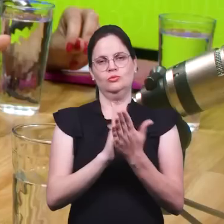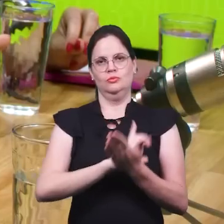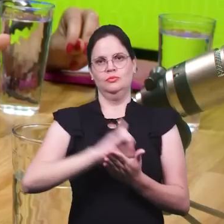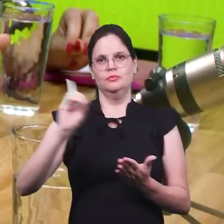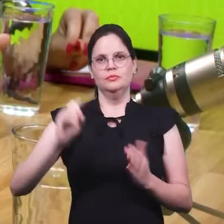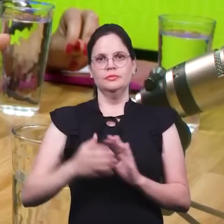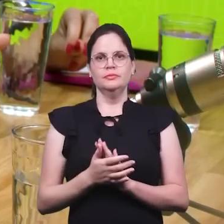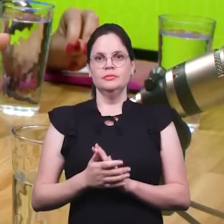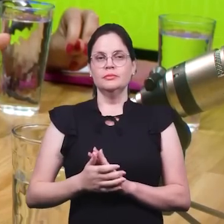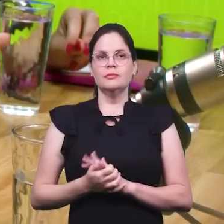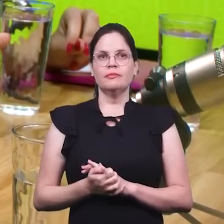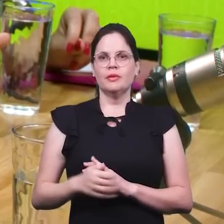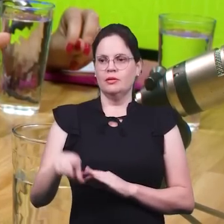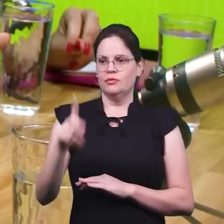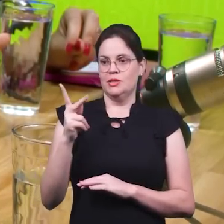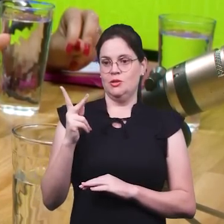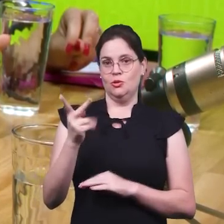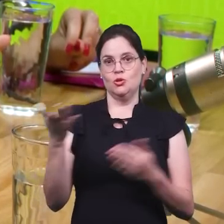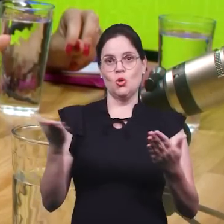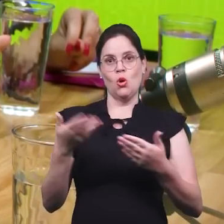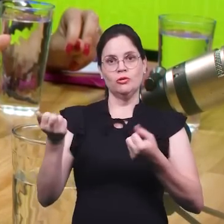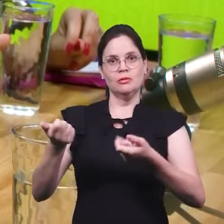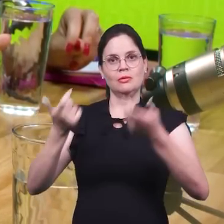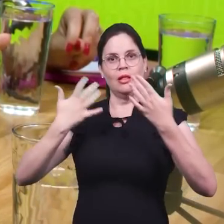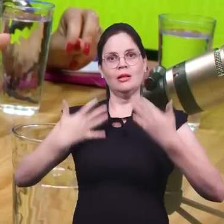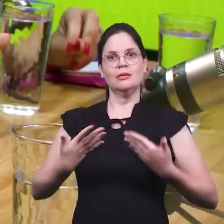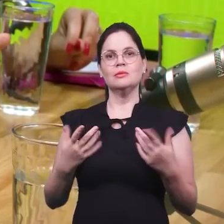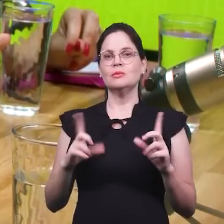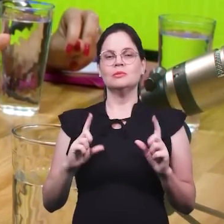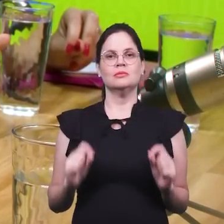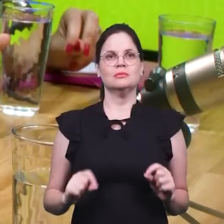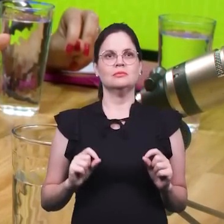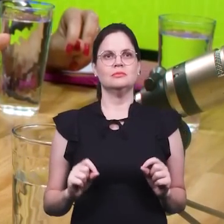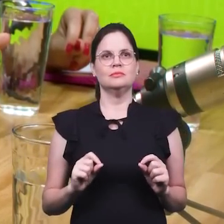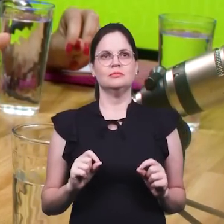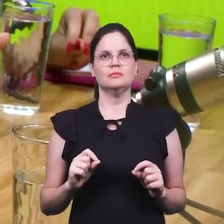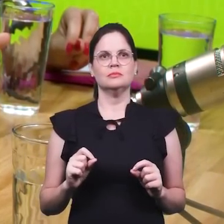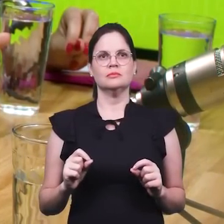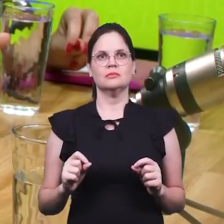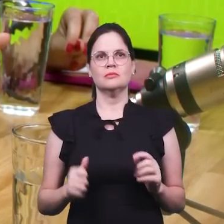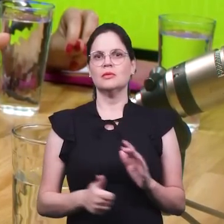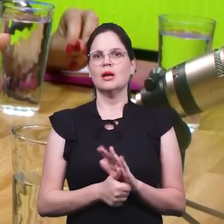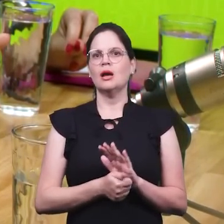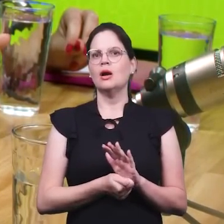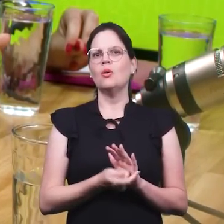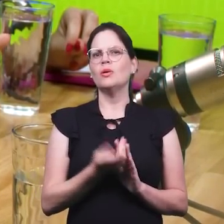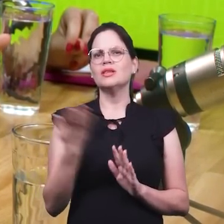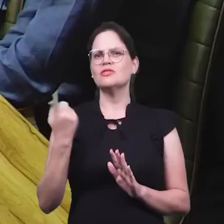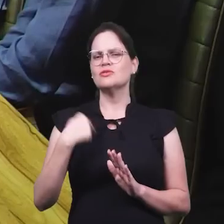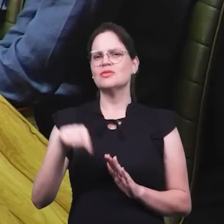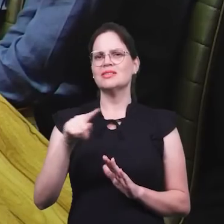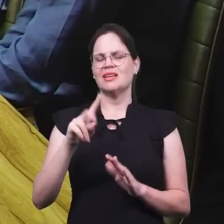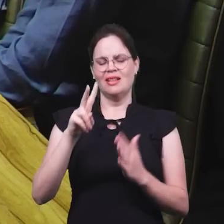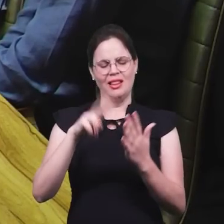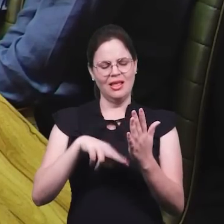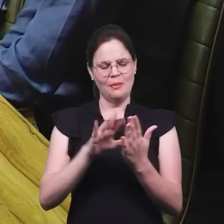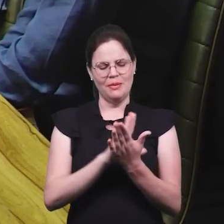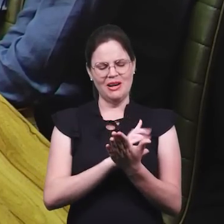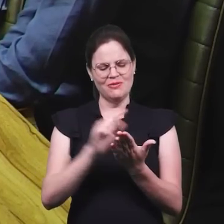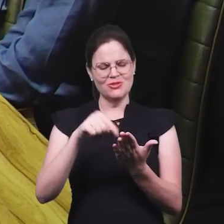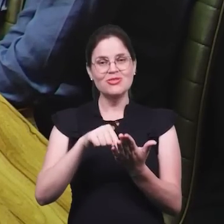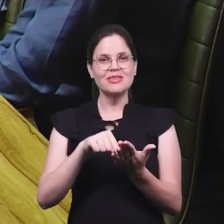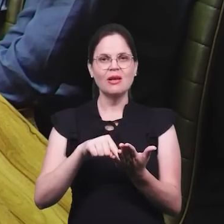muitos de vocês estão dizendo pra gente é sobre quantas vezes vocês puderam abrir a palavra e a palavra fez